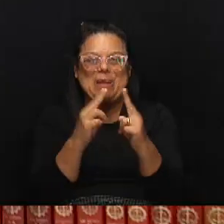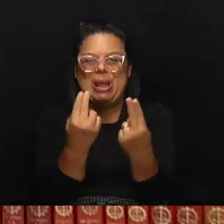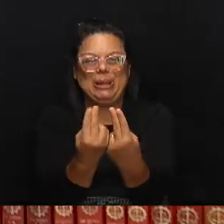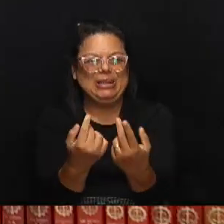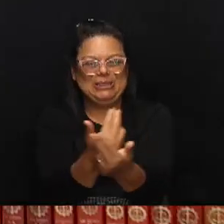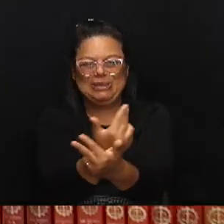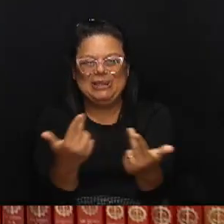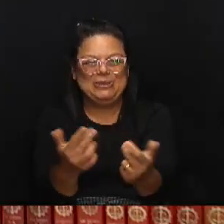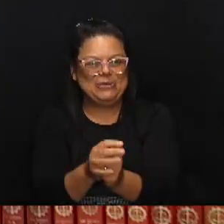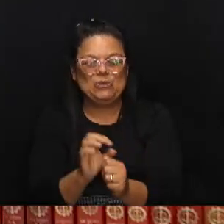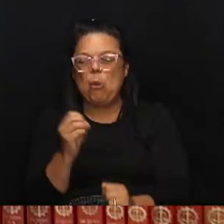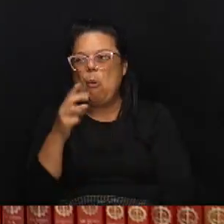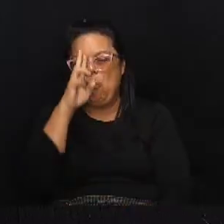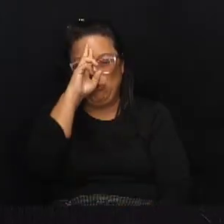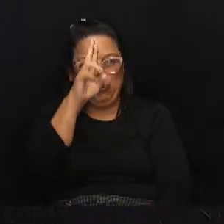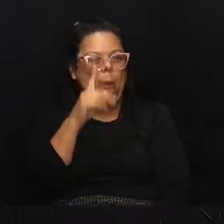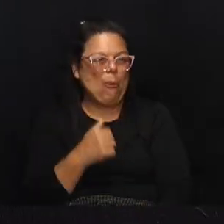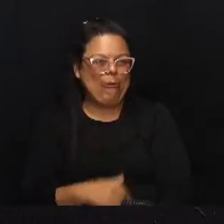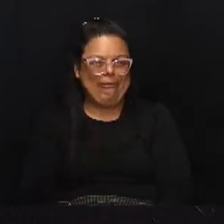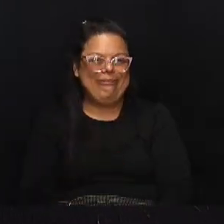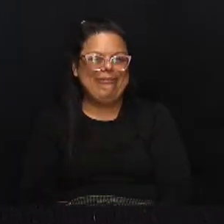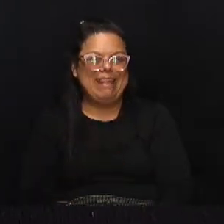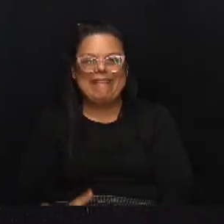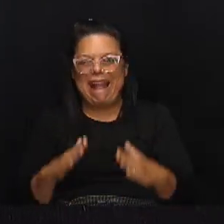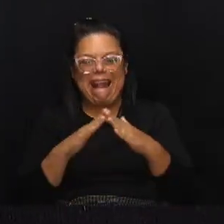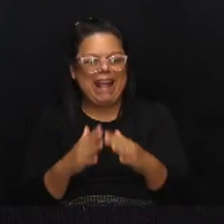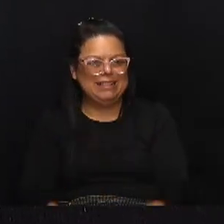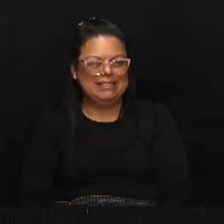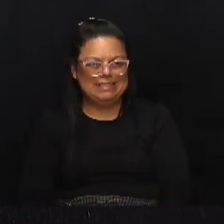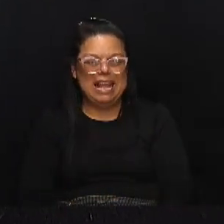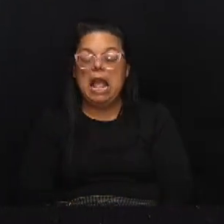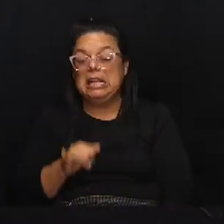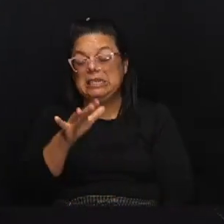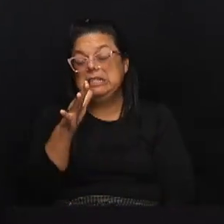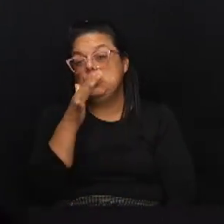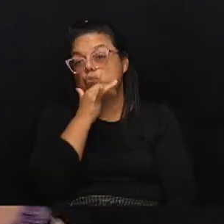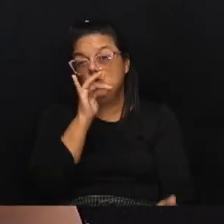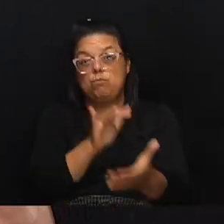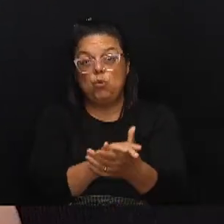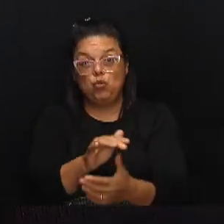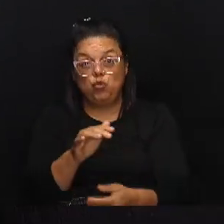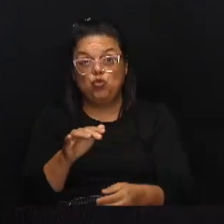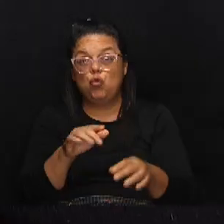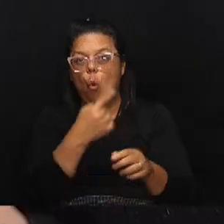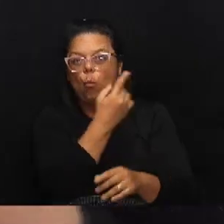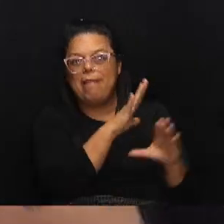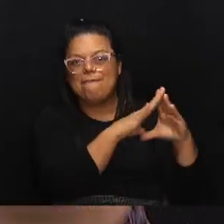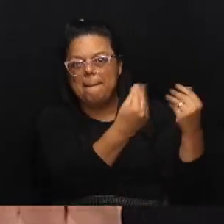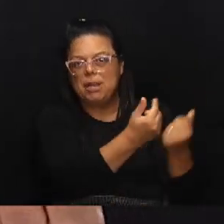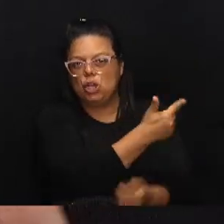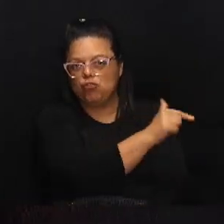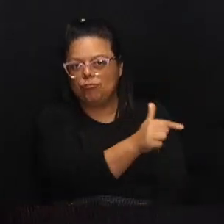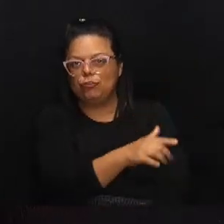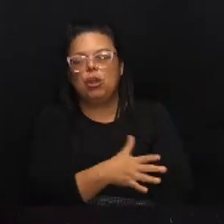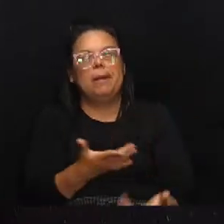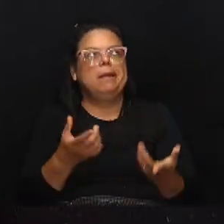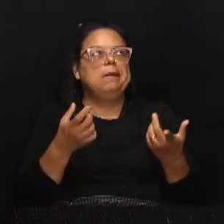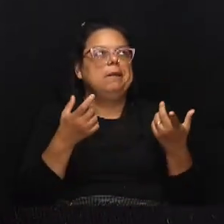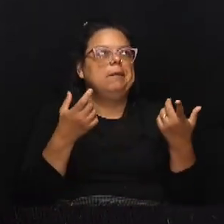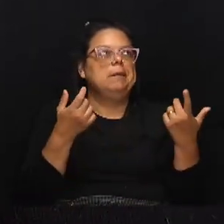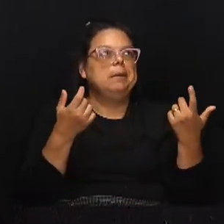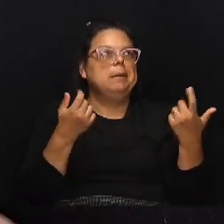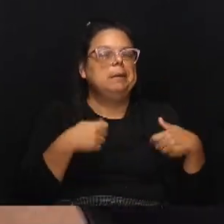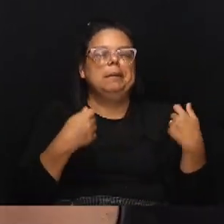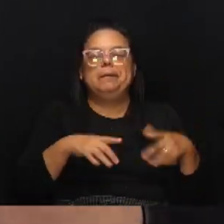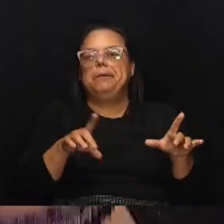ser a proprietária. Normalmente, se o marido não tivesse parentes, seria algum primo, algum tio,